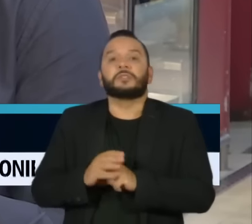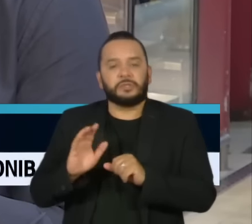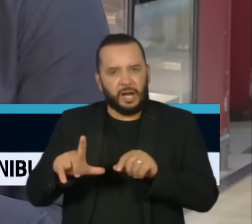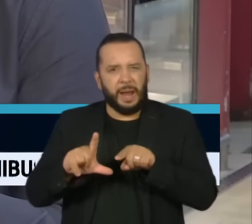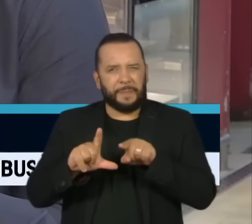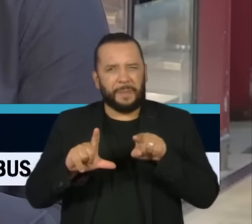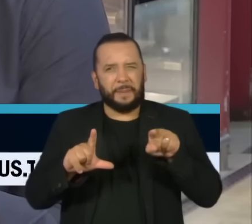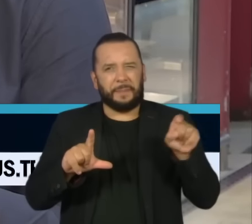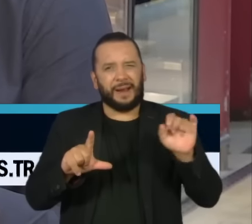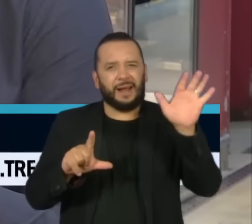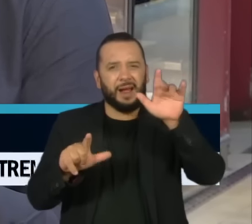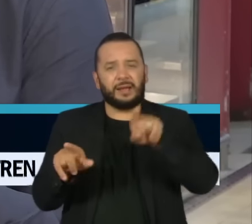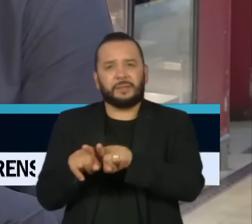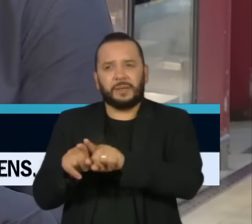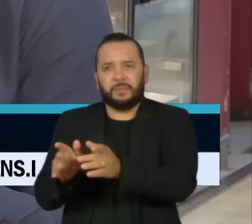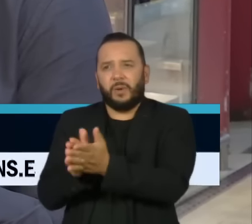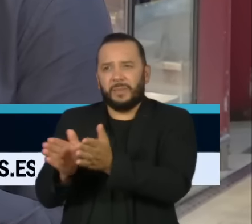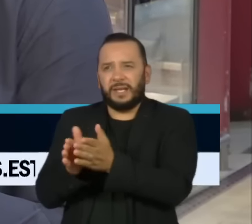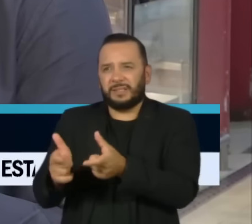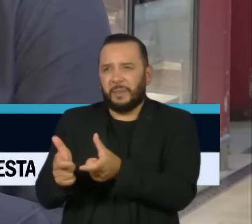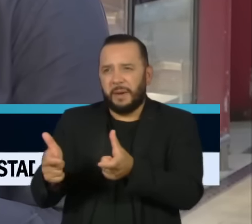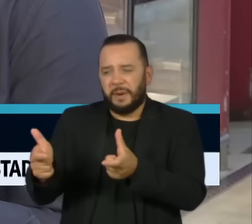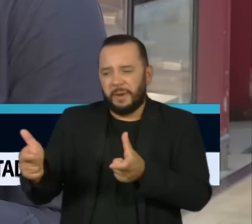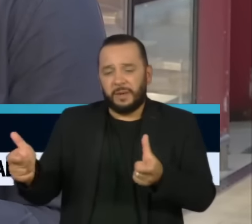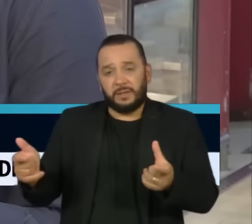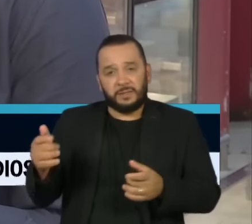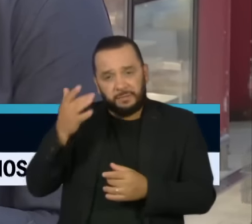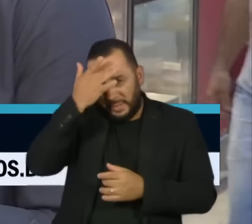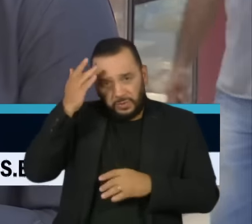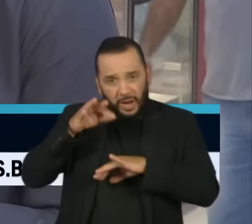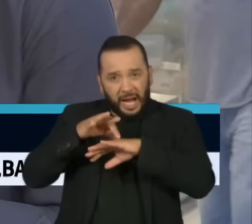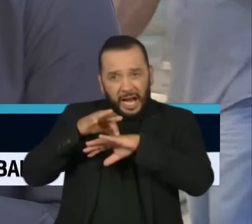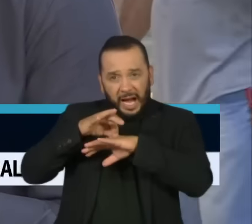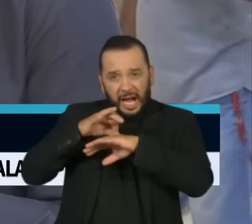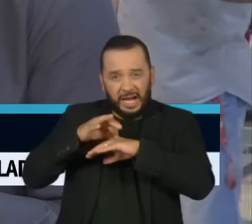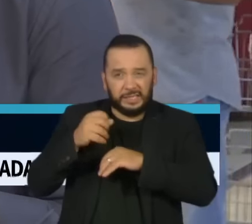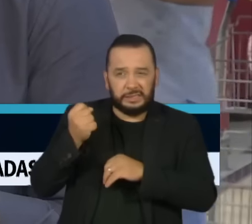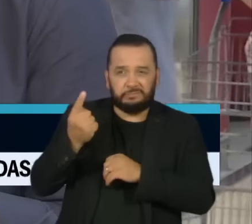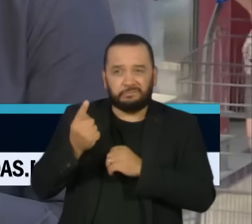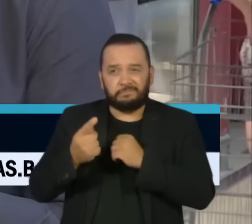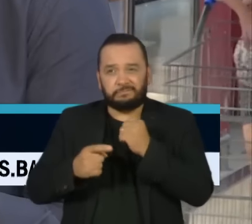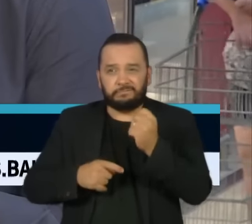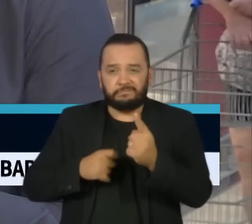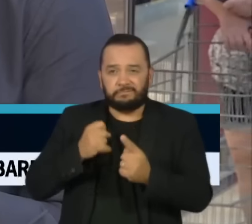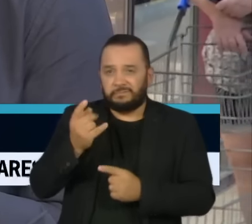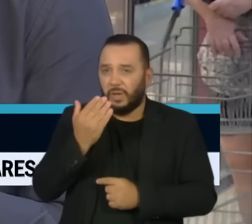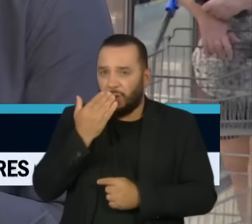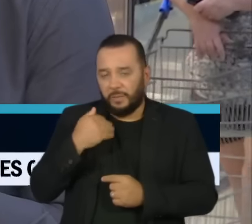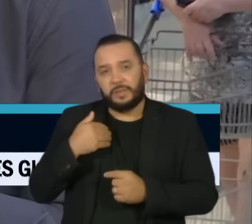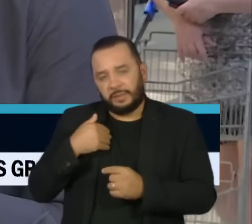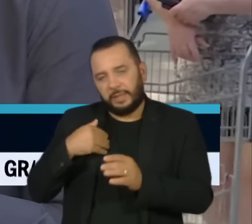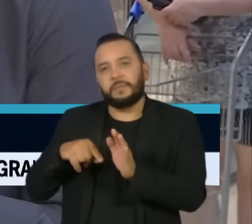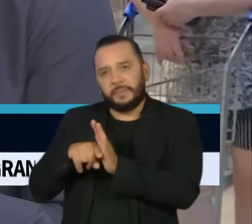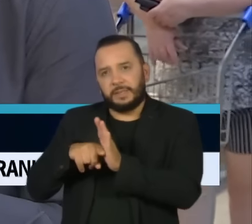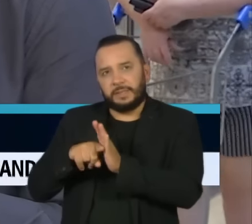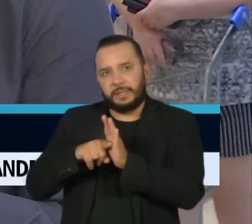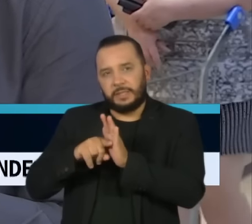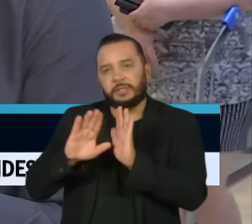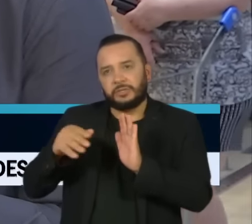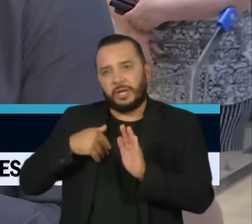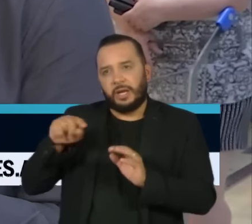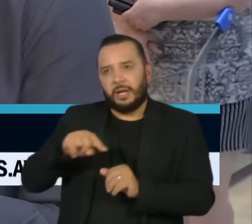com o aumento da pobreza vem tirando cada vez mais a carne bovina da mesa do brasileiro. Segundo a consultoria agro do Itaú BBA, o